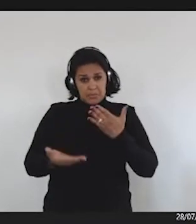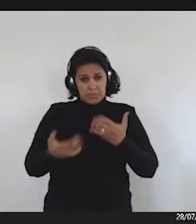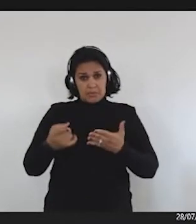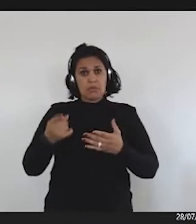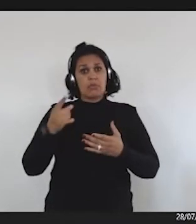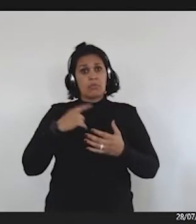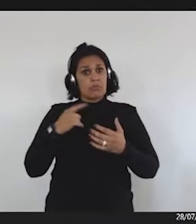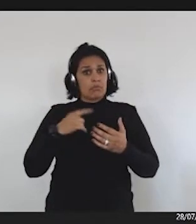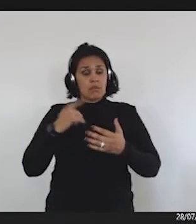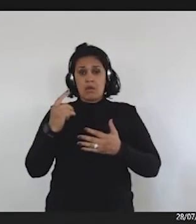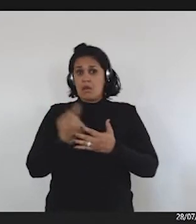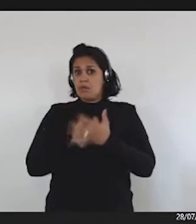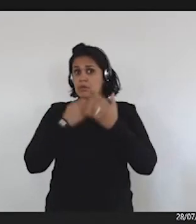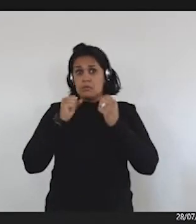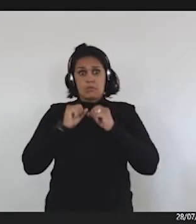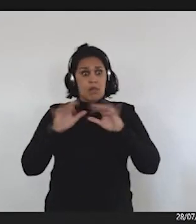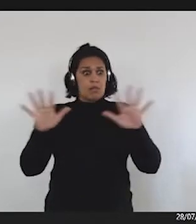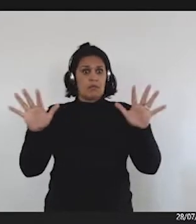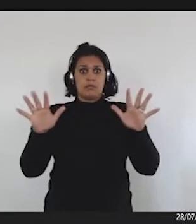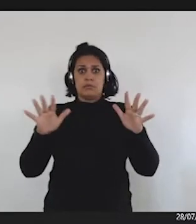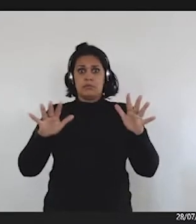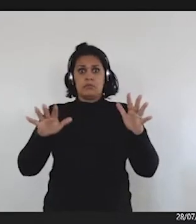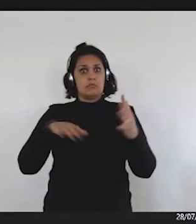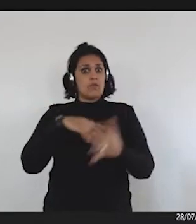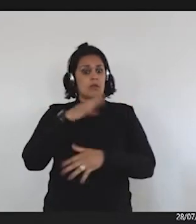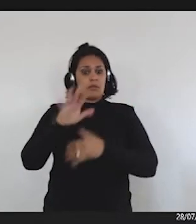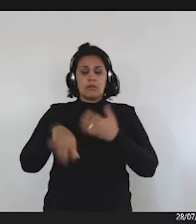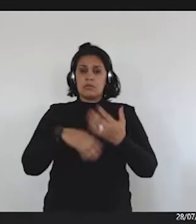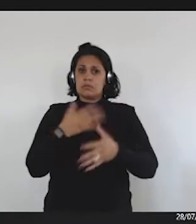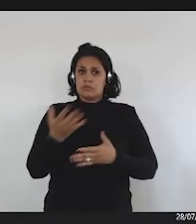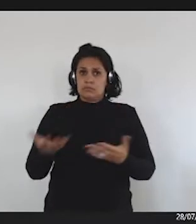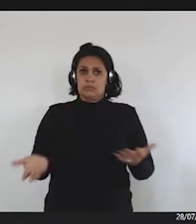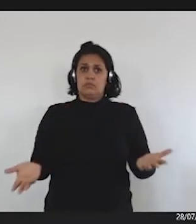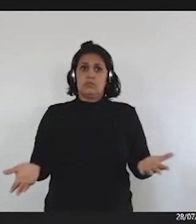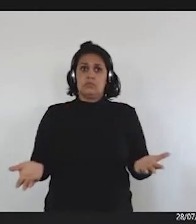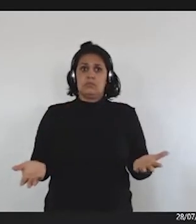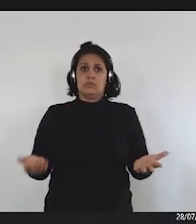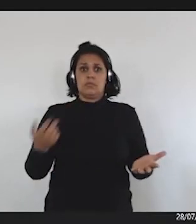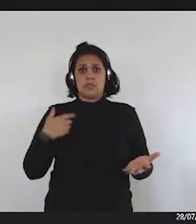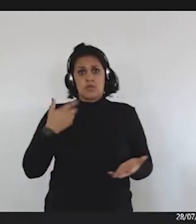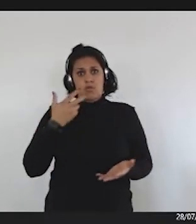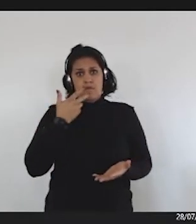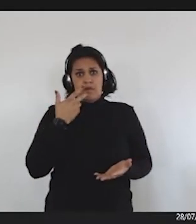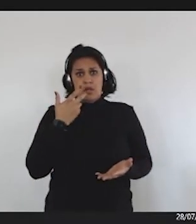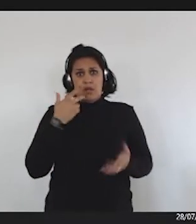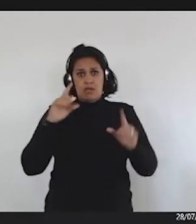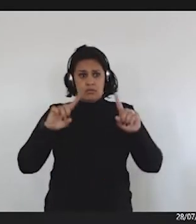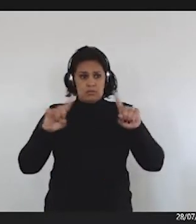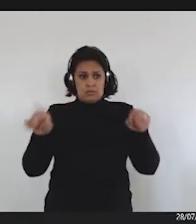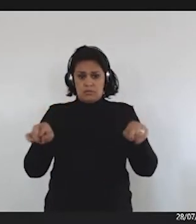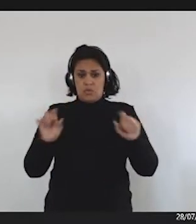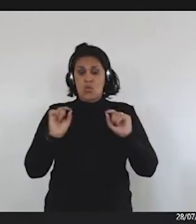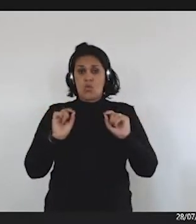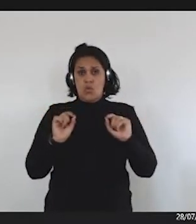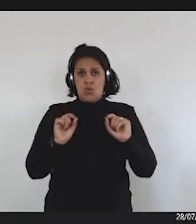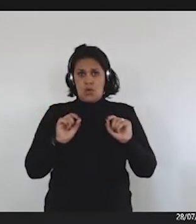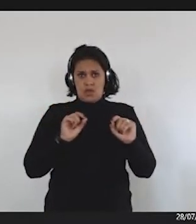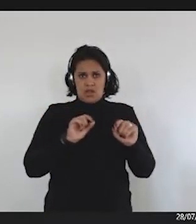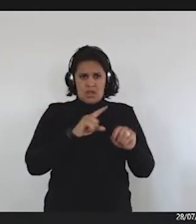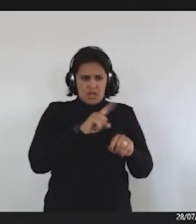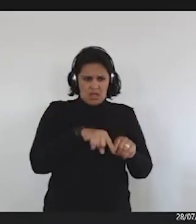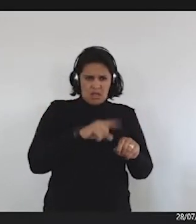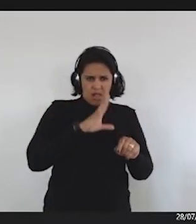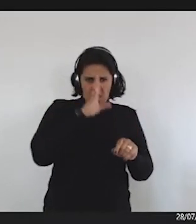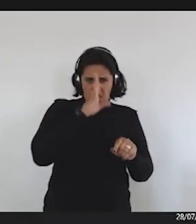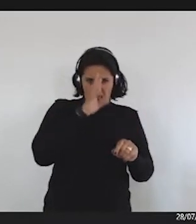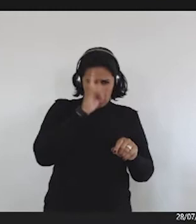patamares incontroláveis. E aqui eu faço um parênteses, porque nenhuma violação é